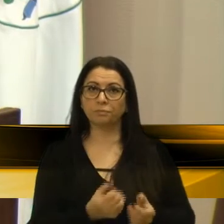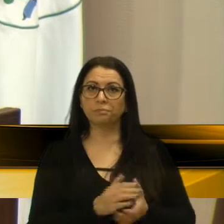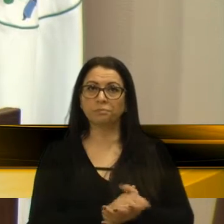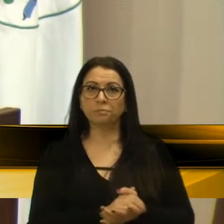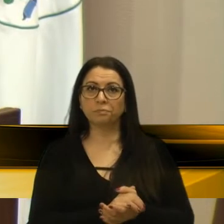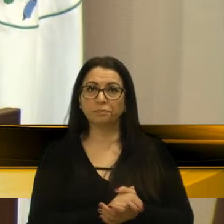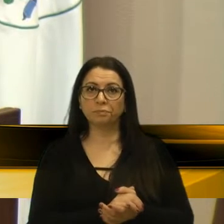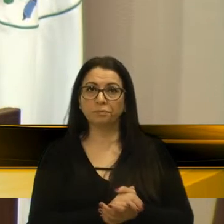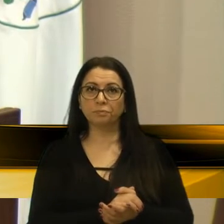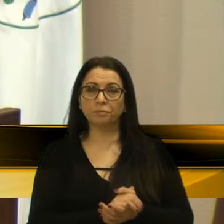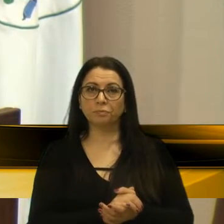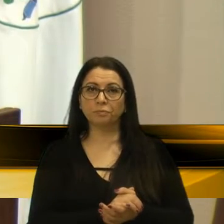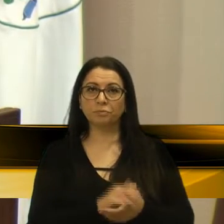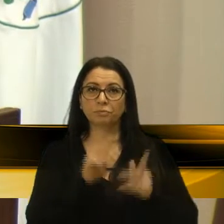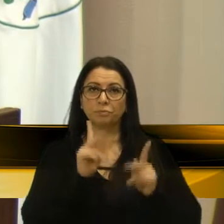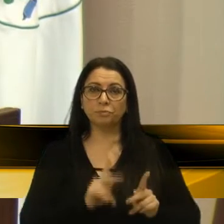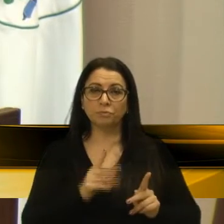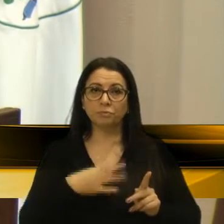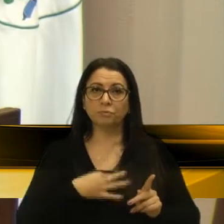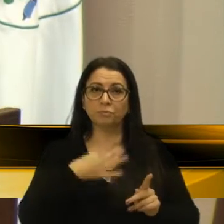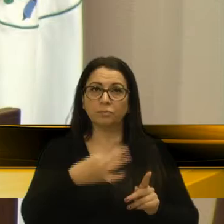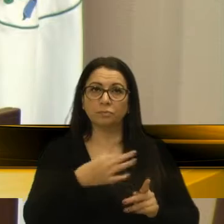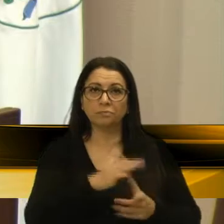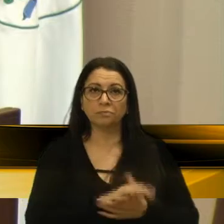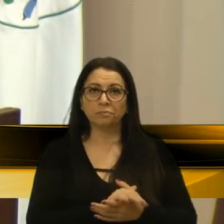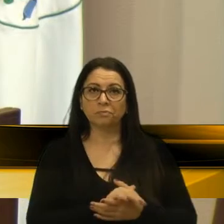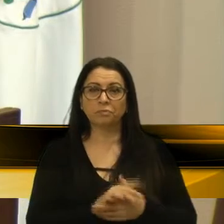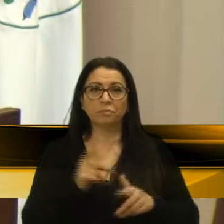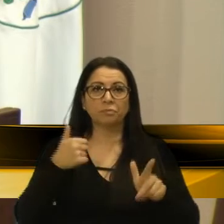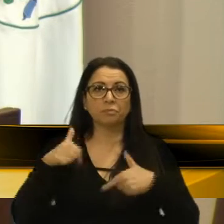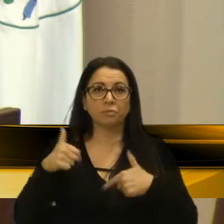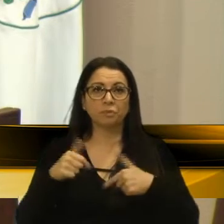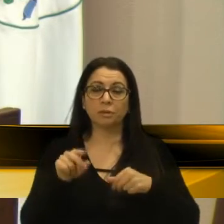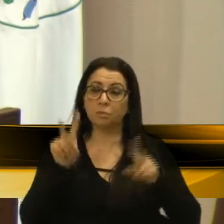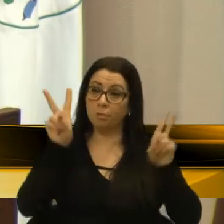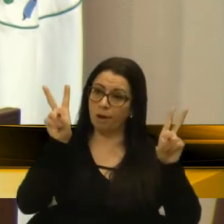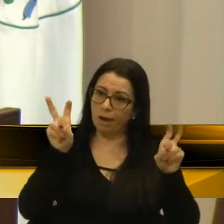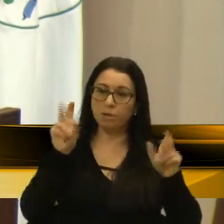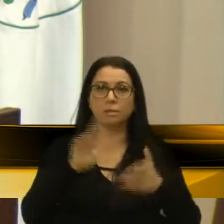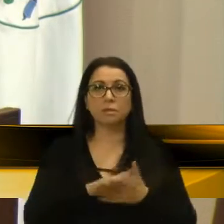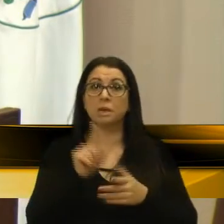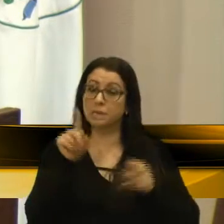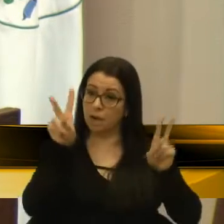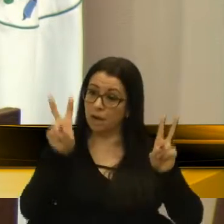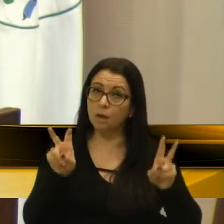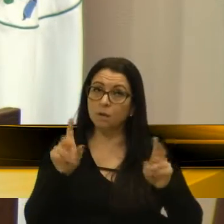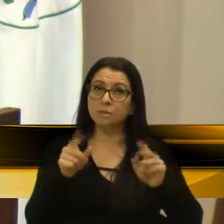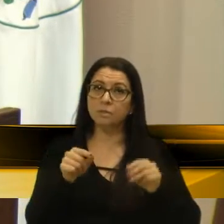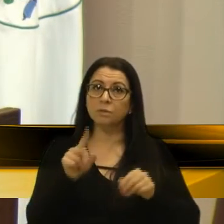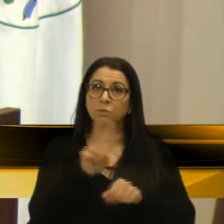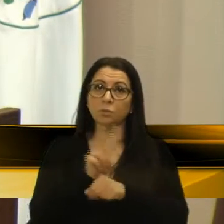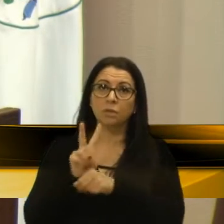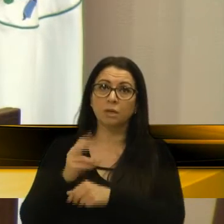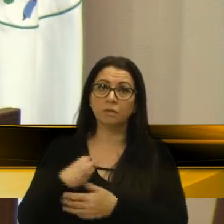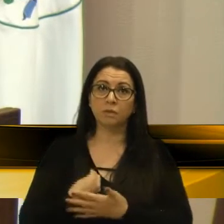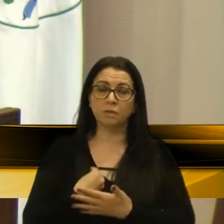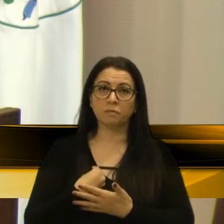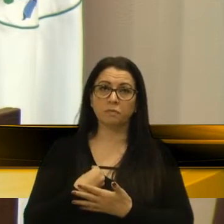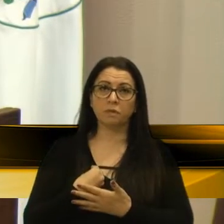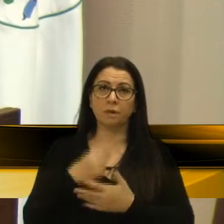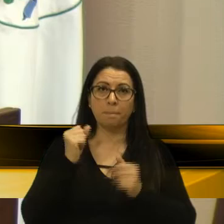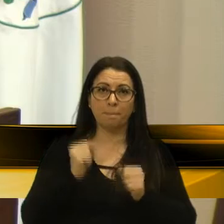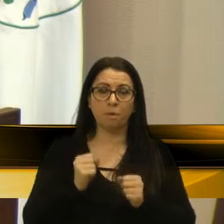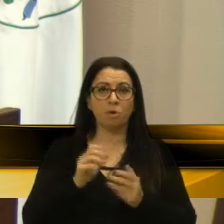que pessoas voluntárias que trabalham por uma causa e que essa causa é a preservação da vida